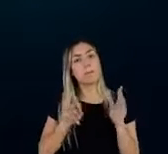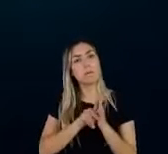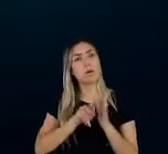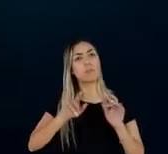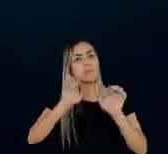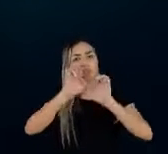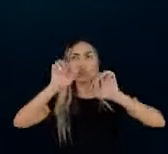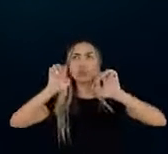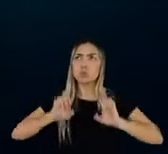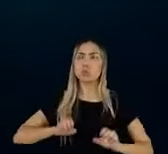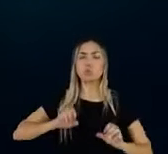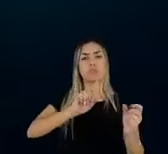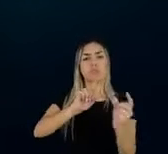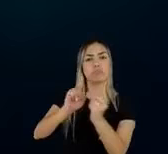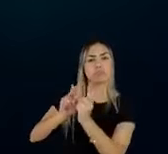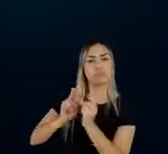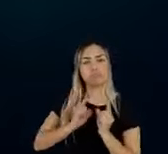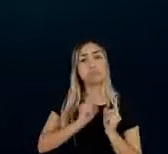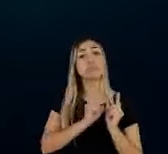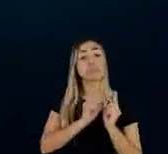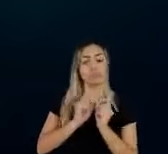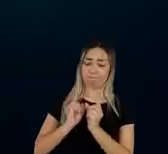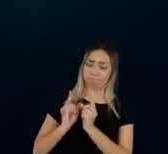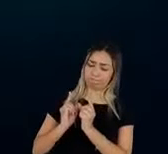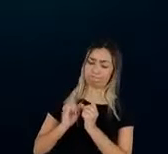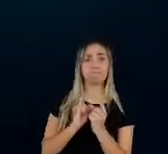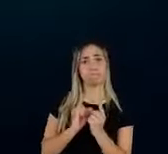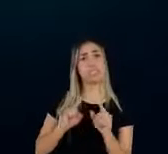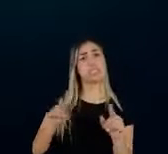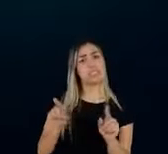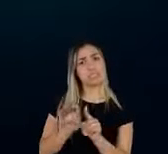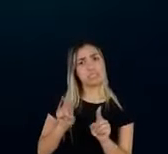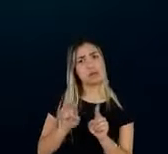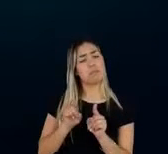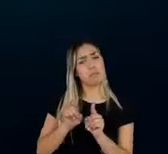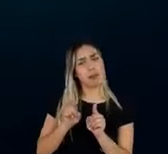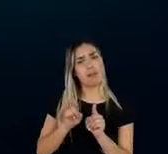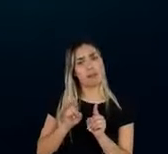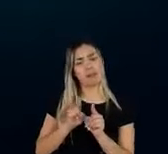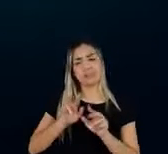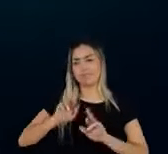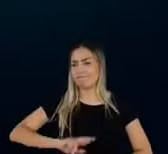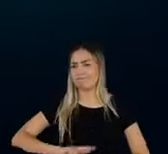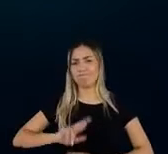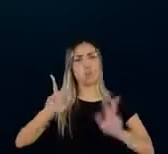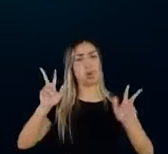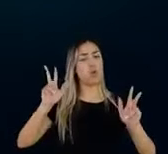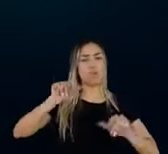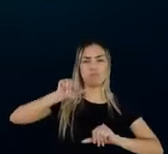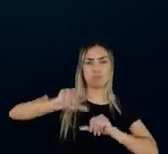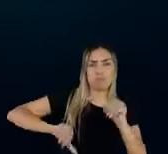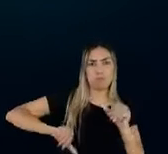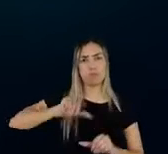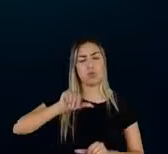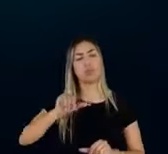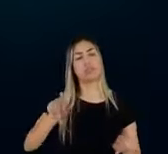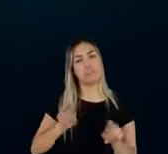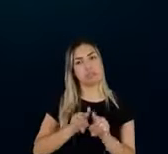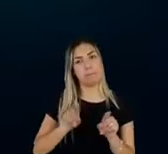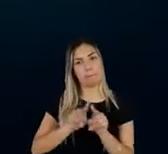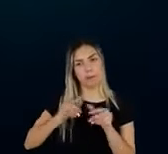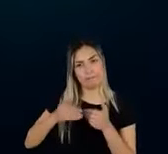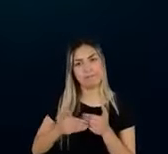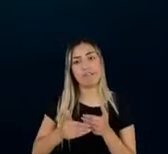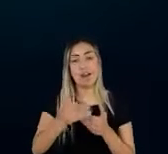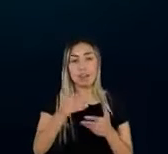infraestrutura e assim por diante ele também vai se embarcar nessa transformação e vai ser afetado por ela então